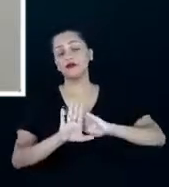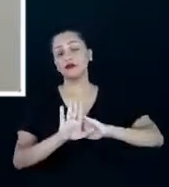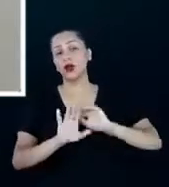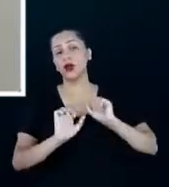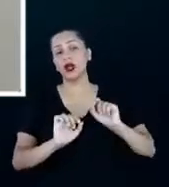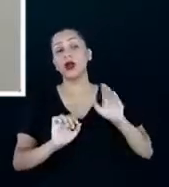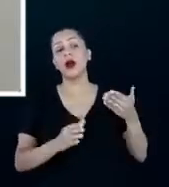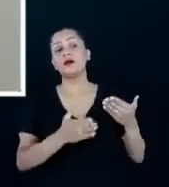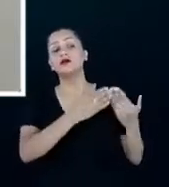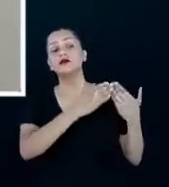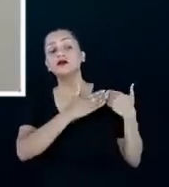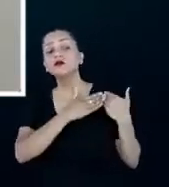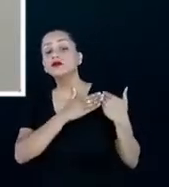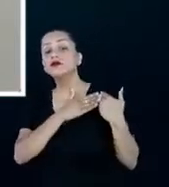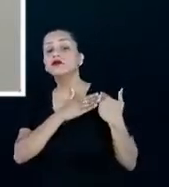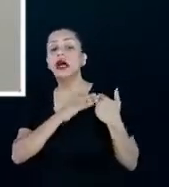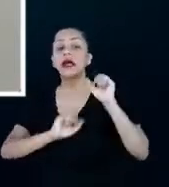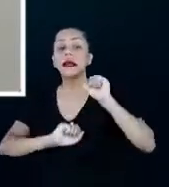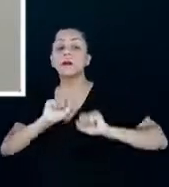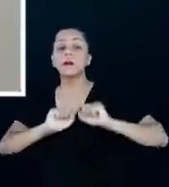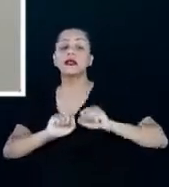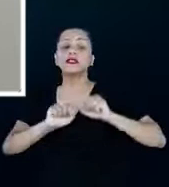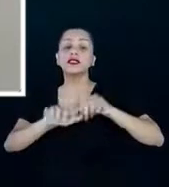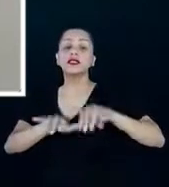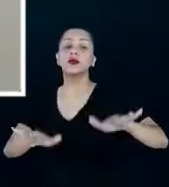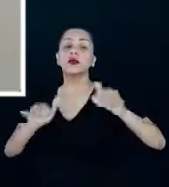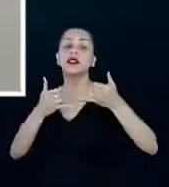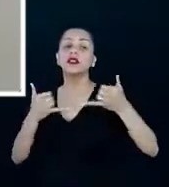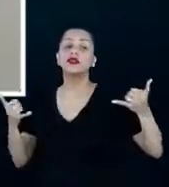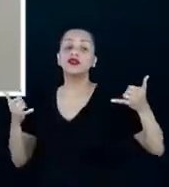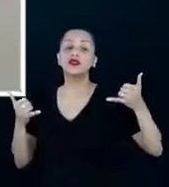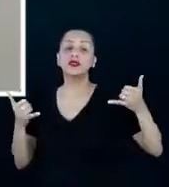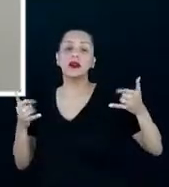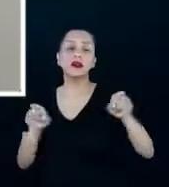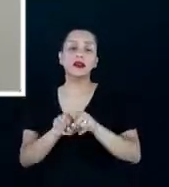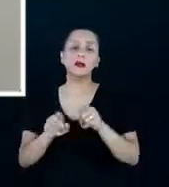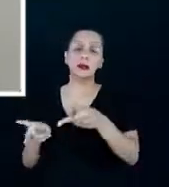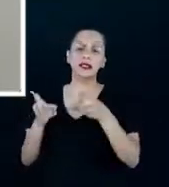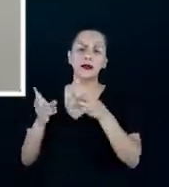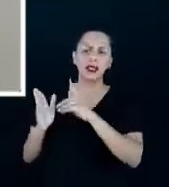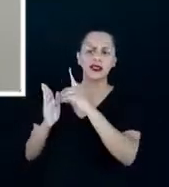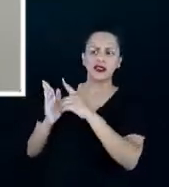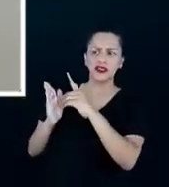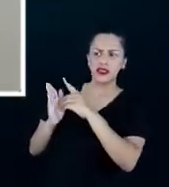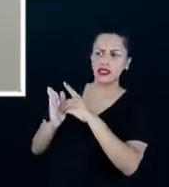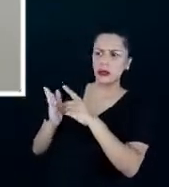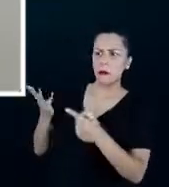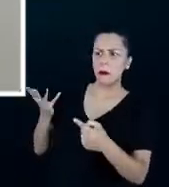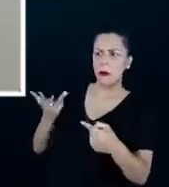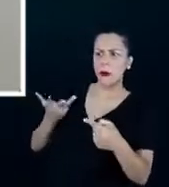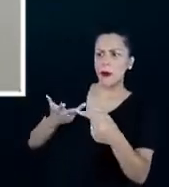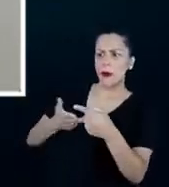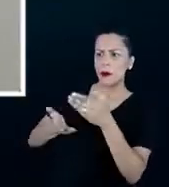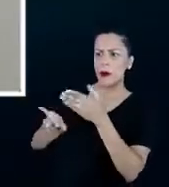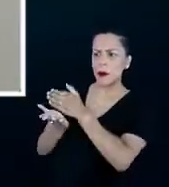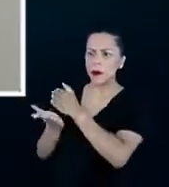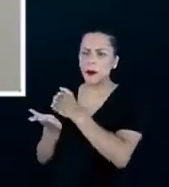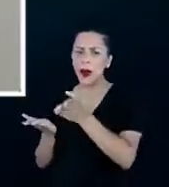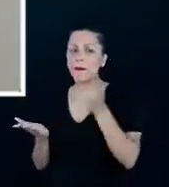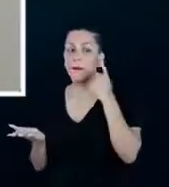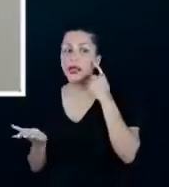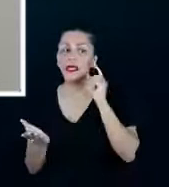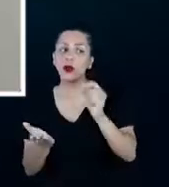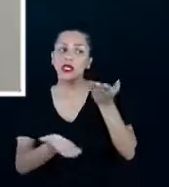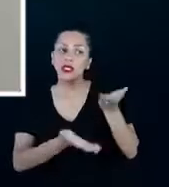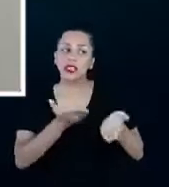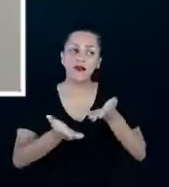elétrica nesse mundo mais aberto. E quando a gente vê o que a digitalização permite, a gente pensa naturalmente nos serviços acessórios. Isso também está